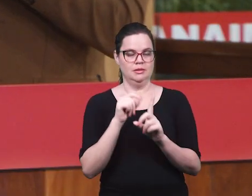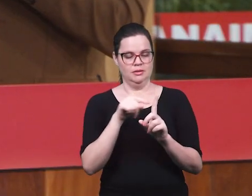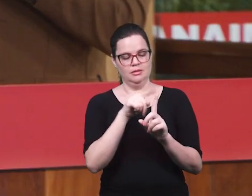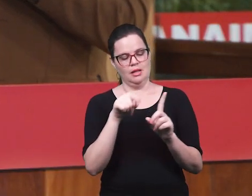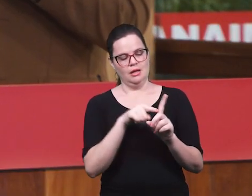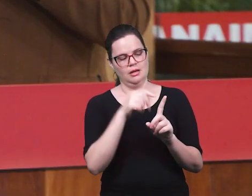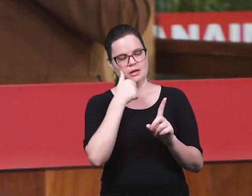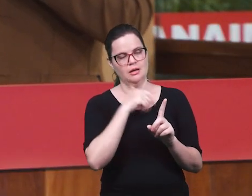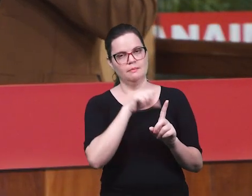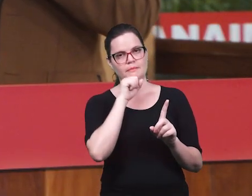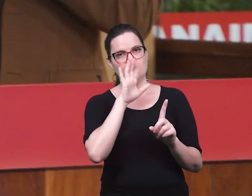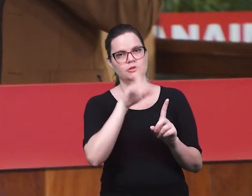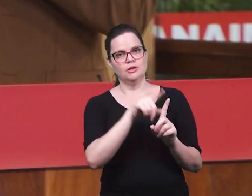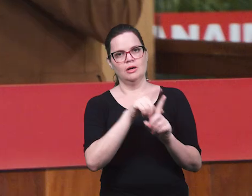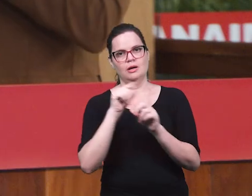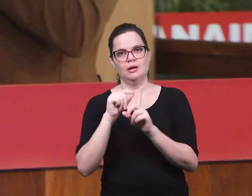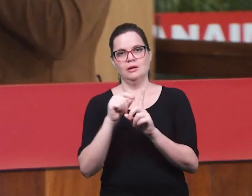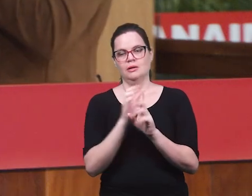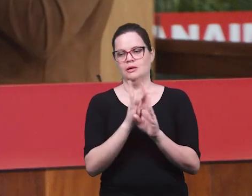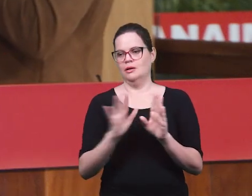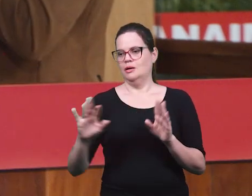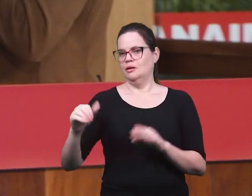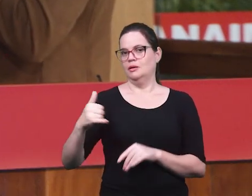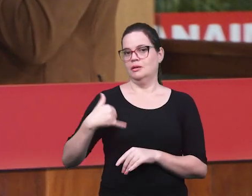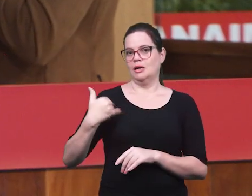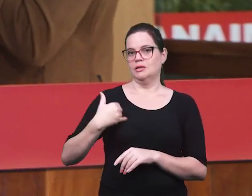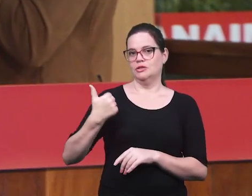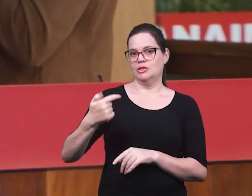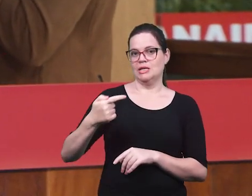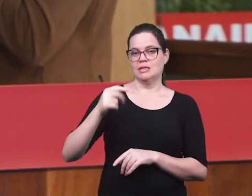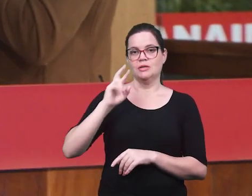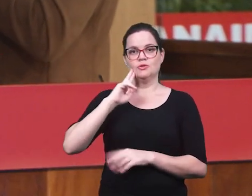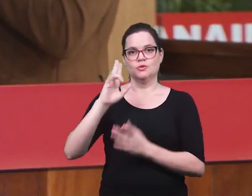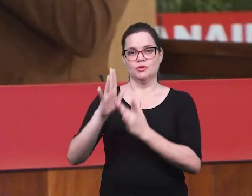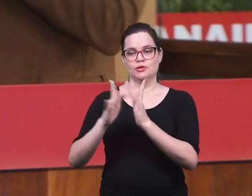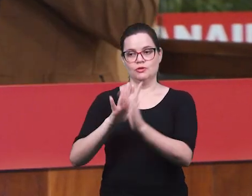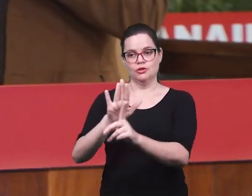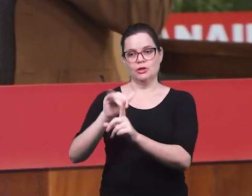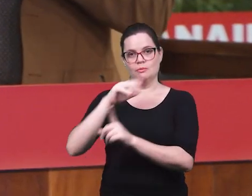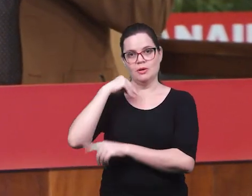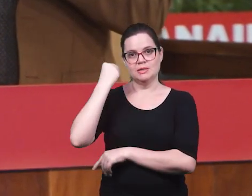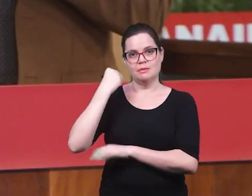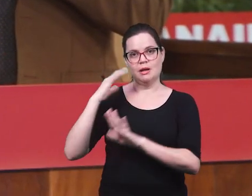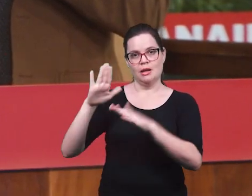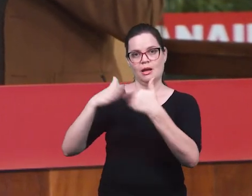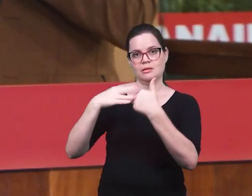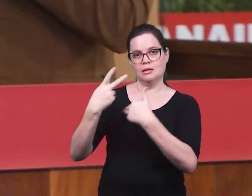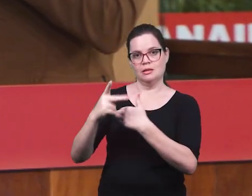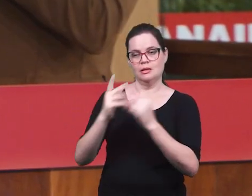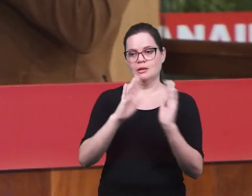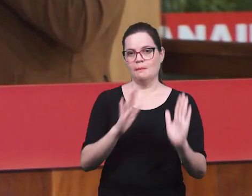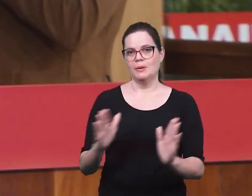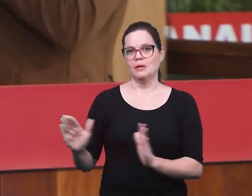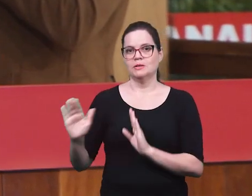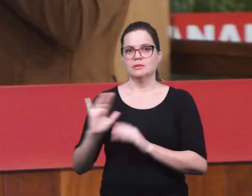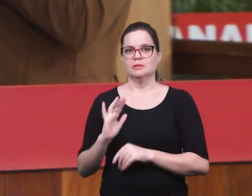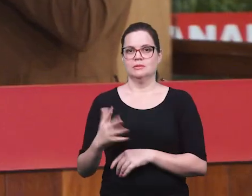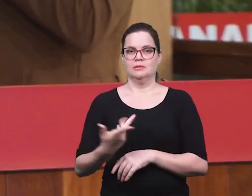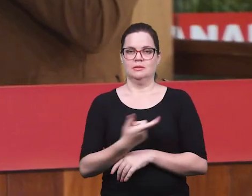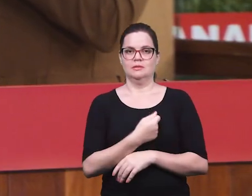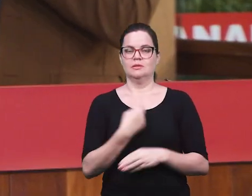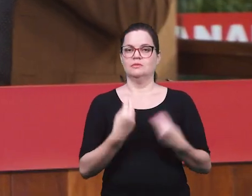ventre e aos 17 anos o chamado, não é isso, pastor Wallace? Poderia dizer isso? E o processo da salvação foi